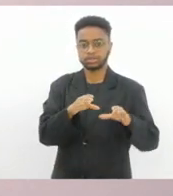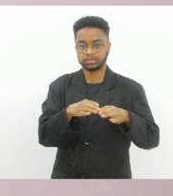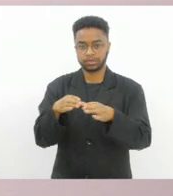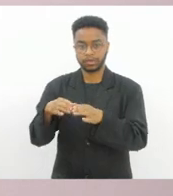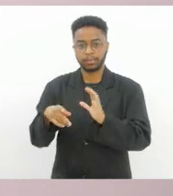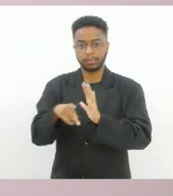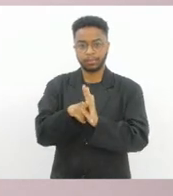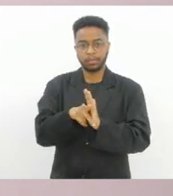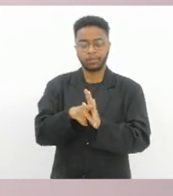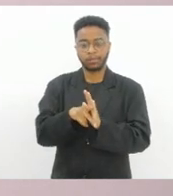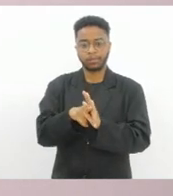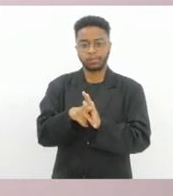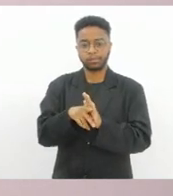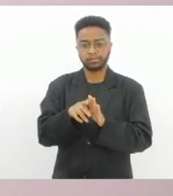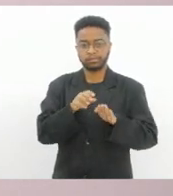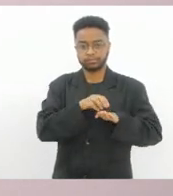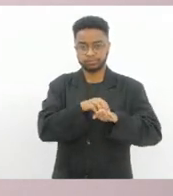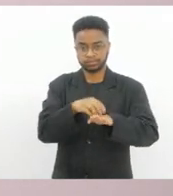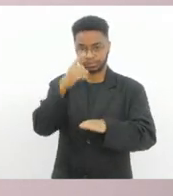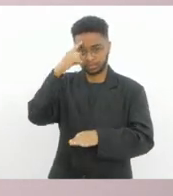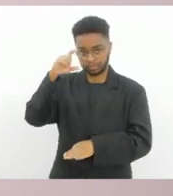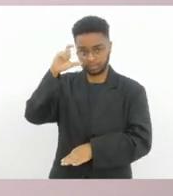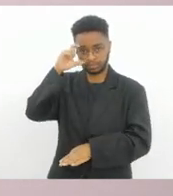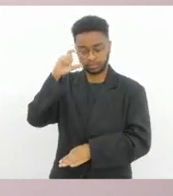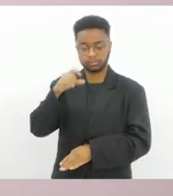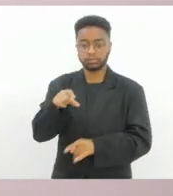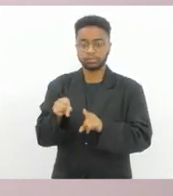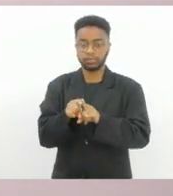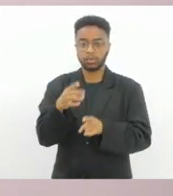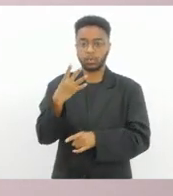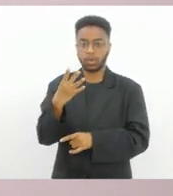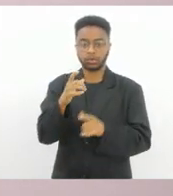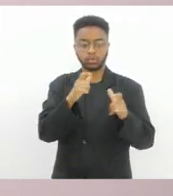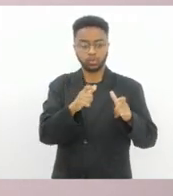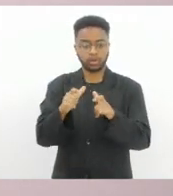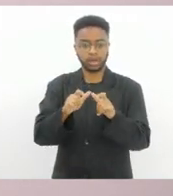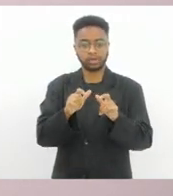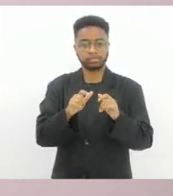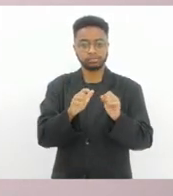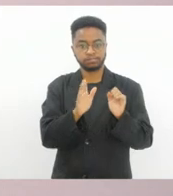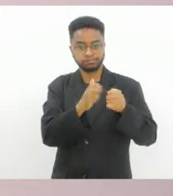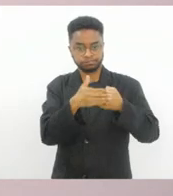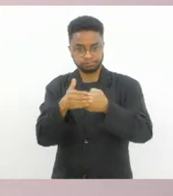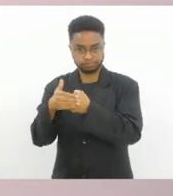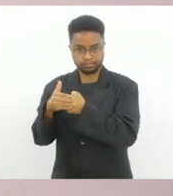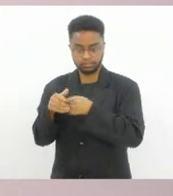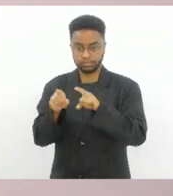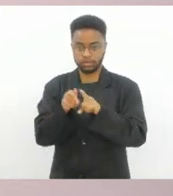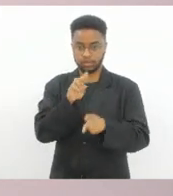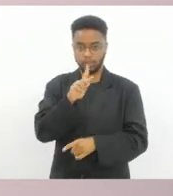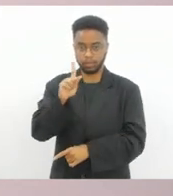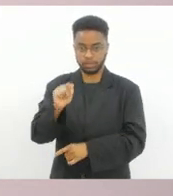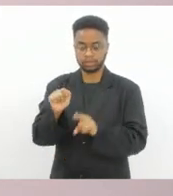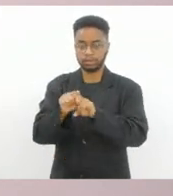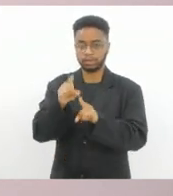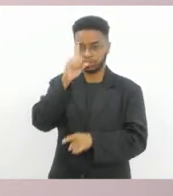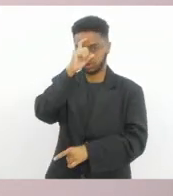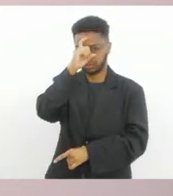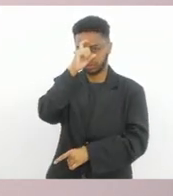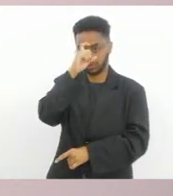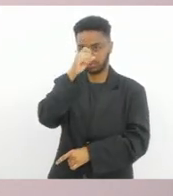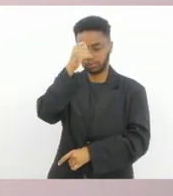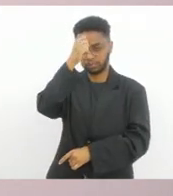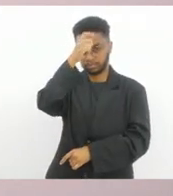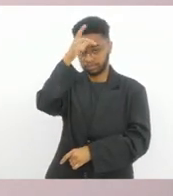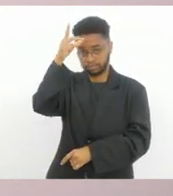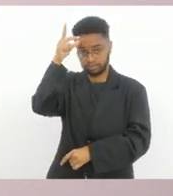Penha, também alocadas em todo o Estado, 4 abrigos sigilosos, além de UPAs e hospitais municipais e estaduais